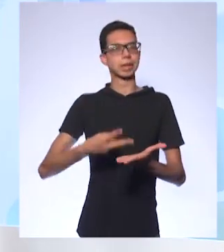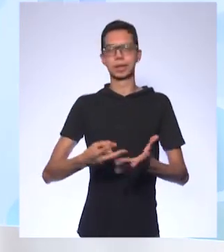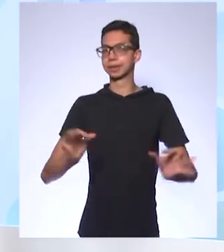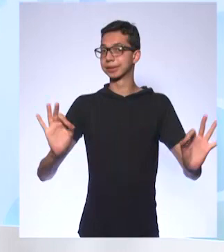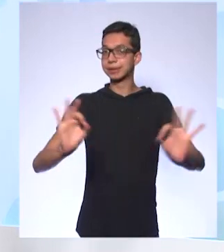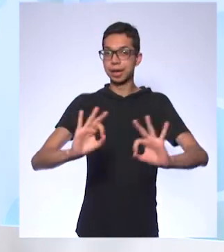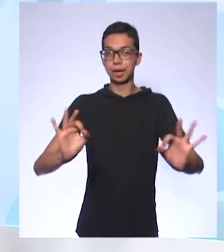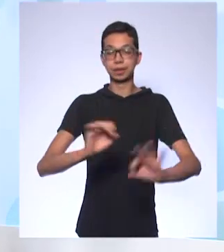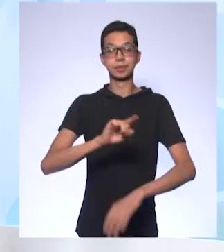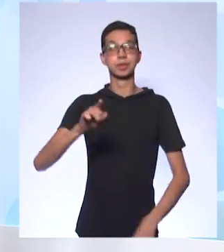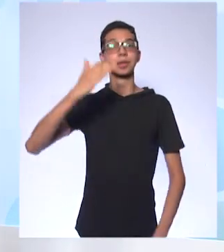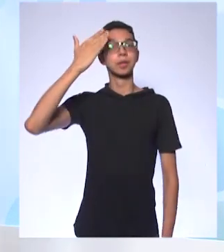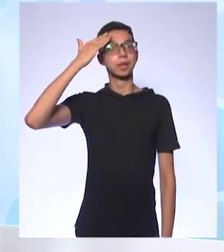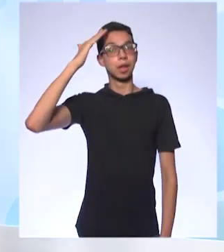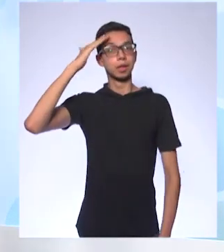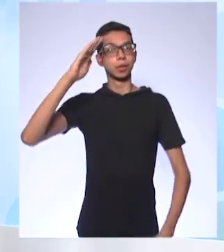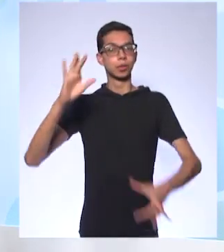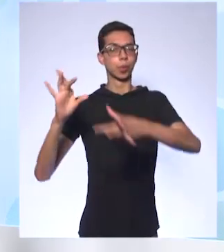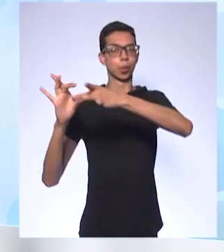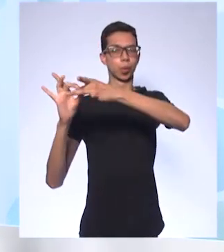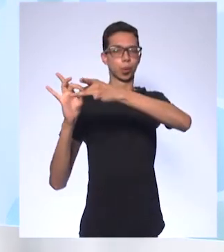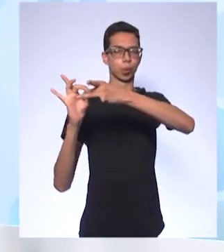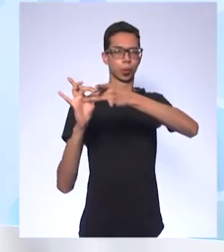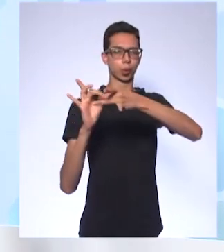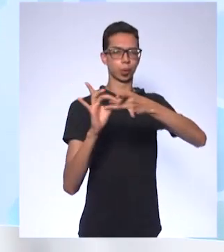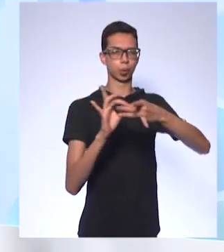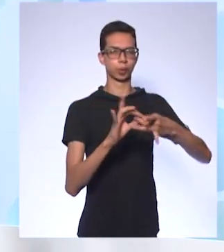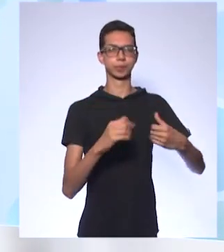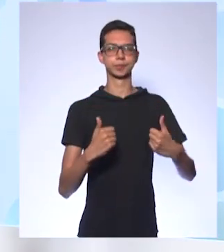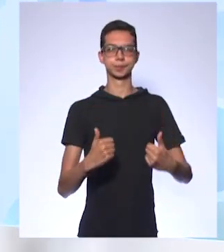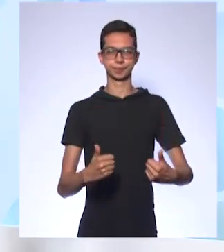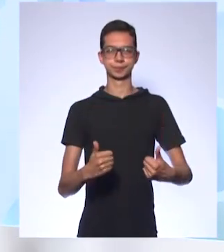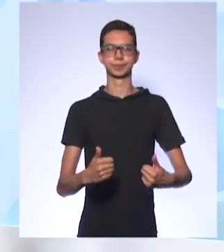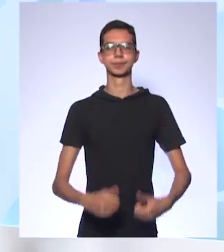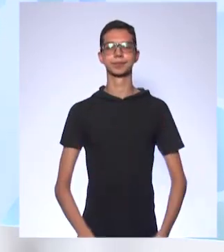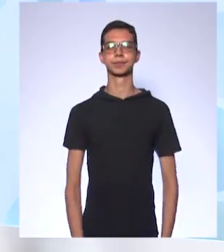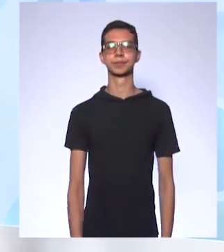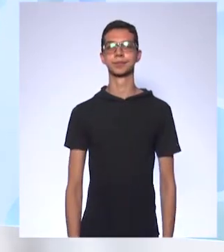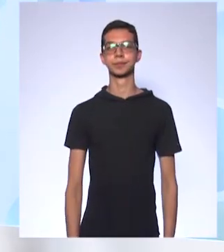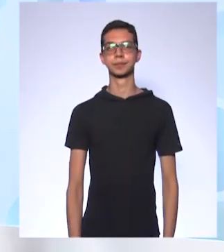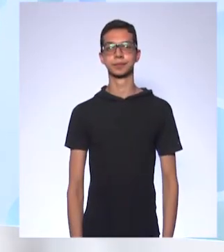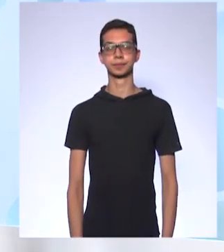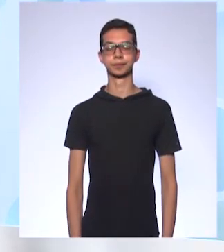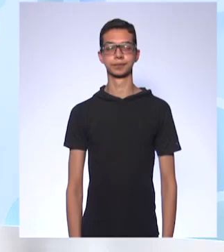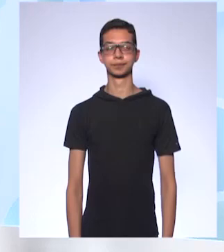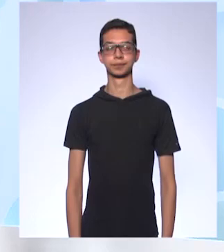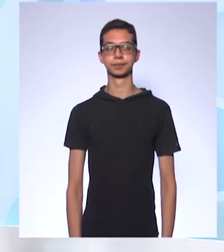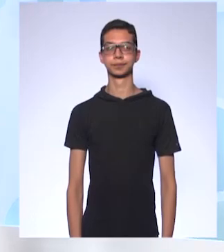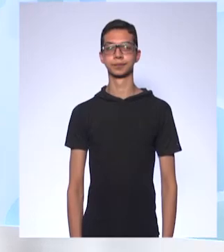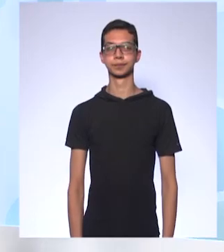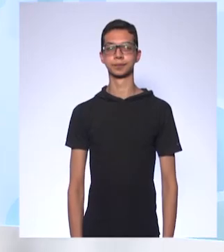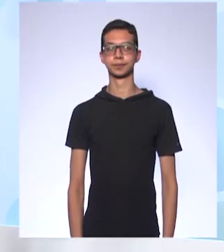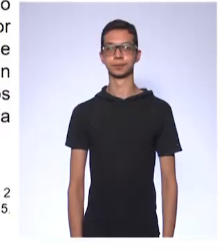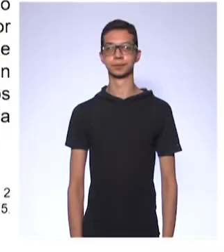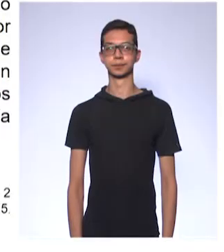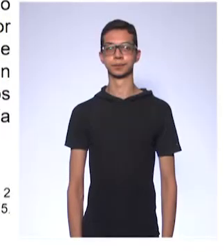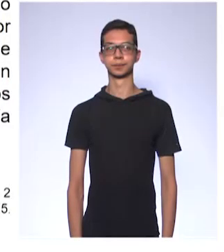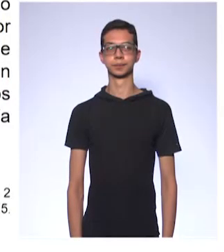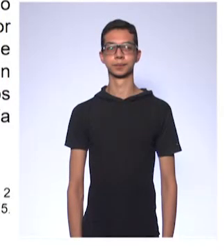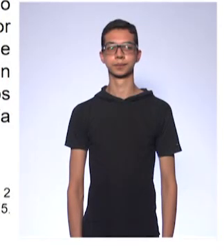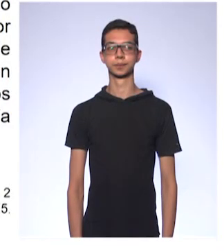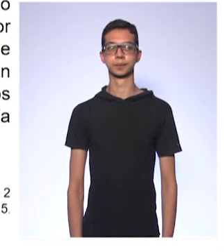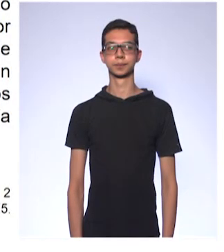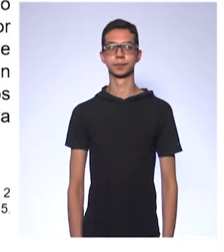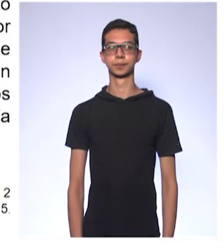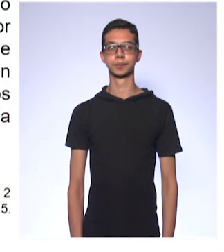o contexto, né, geral aí do texto. El día en que